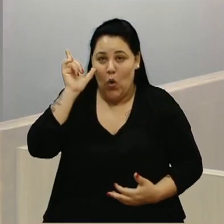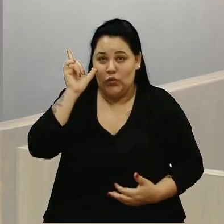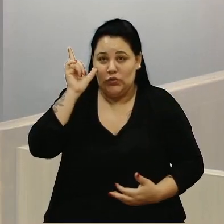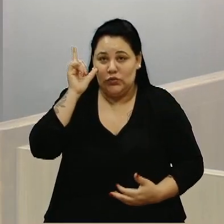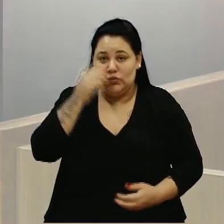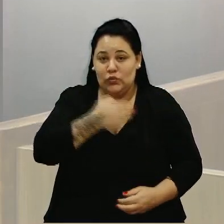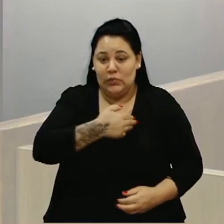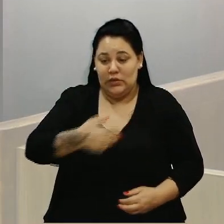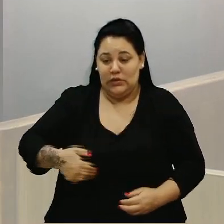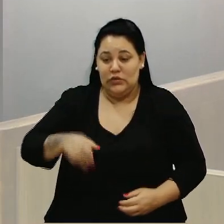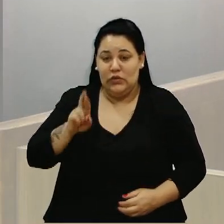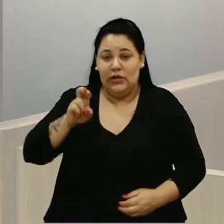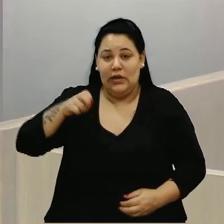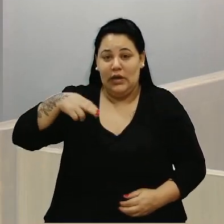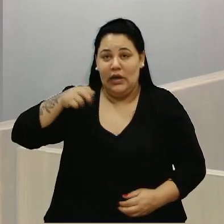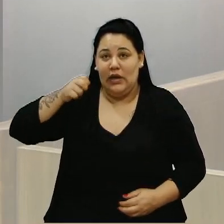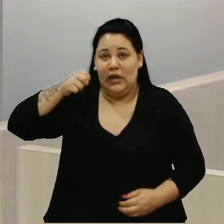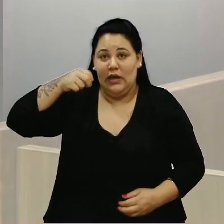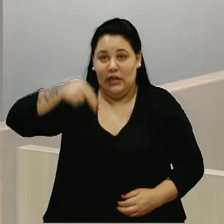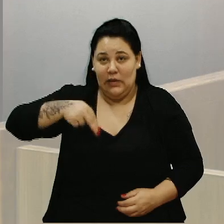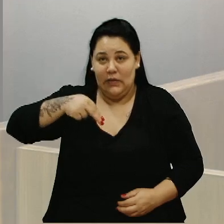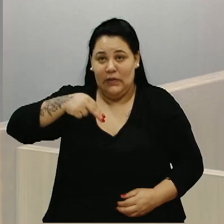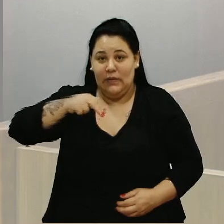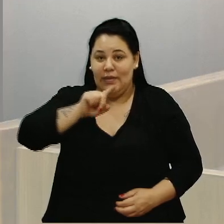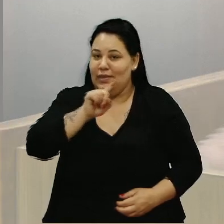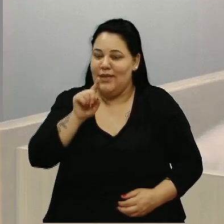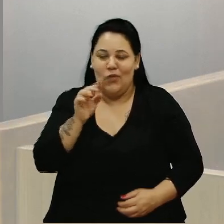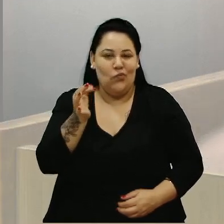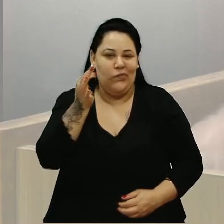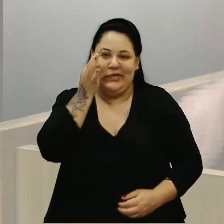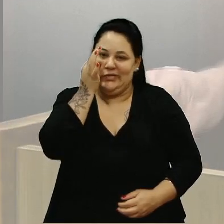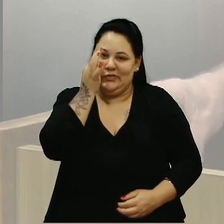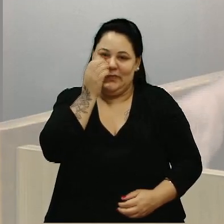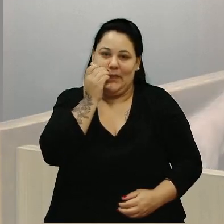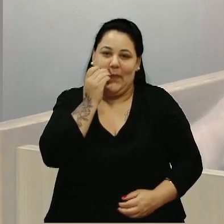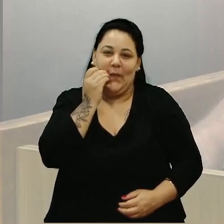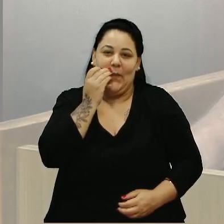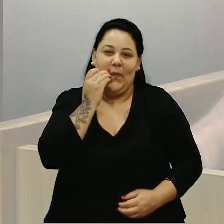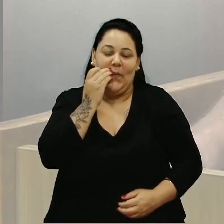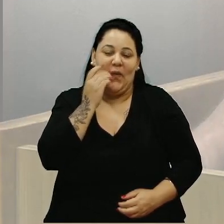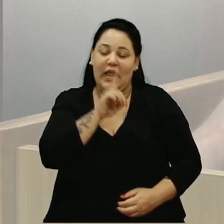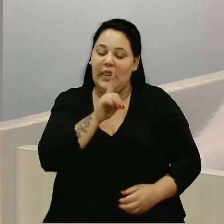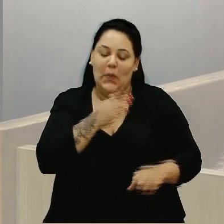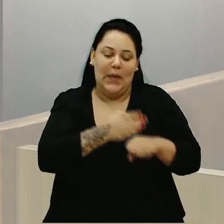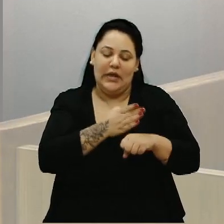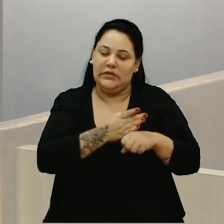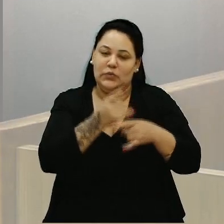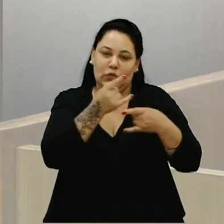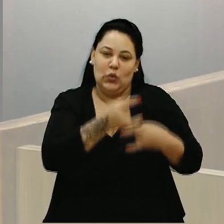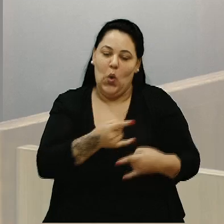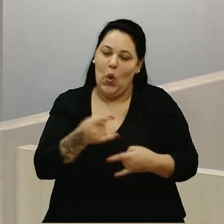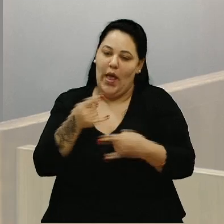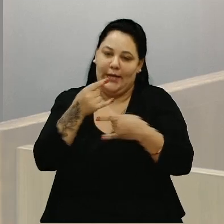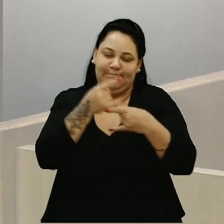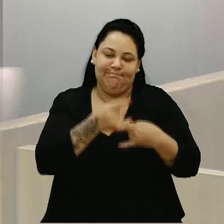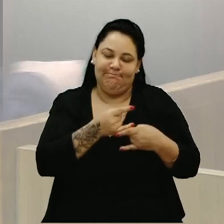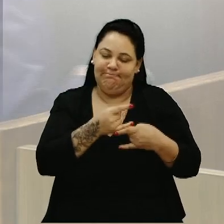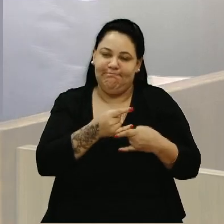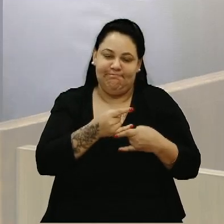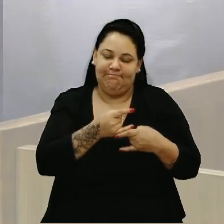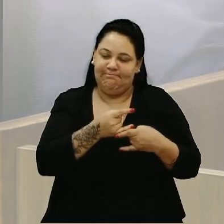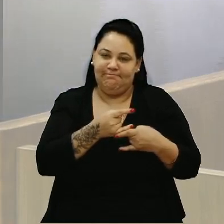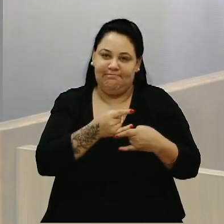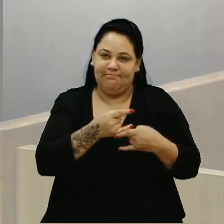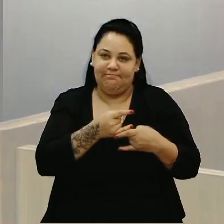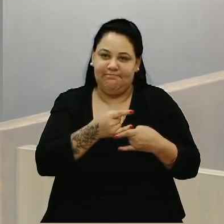ministro Renan Filho, ele não foi e também não entrou online,